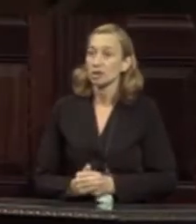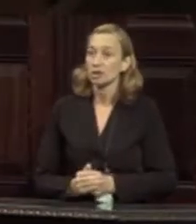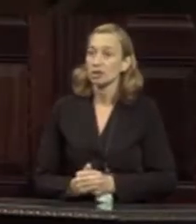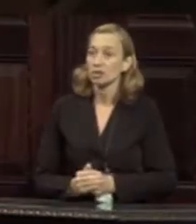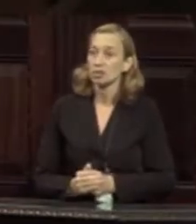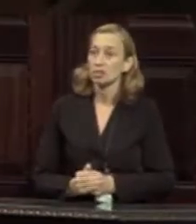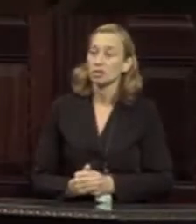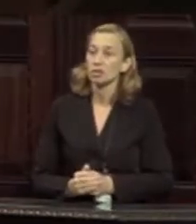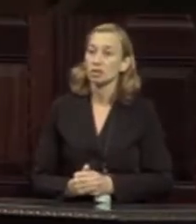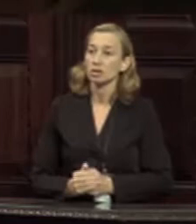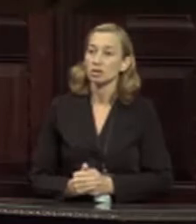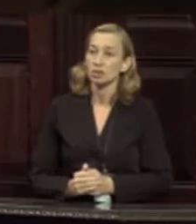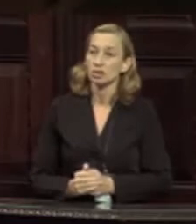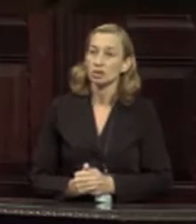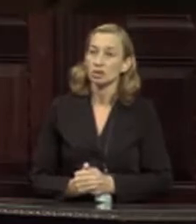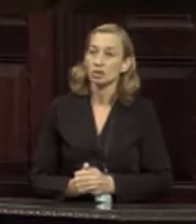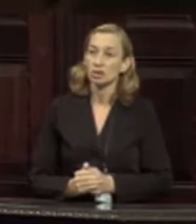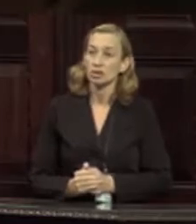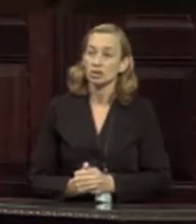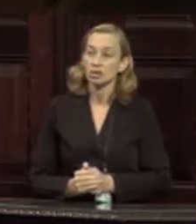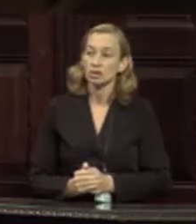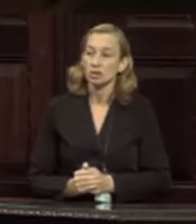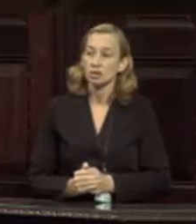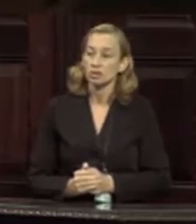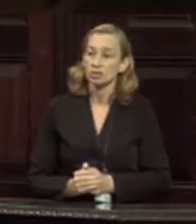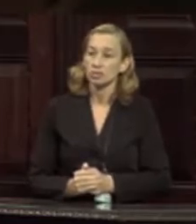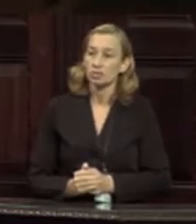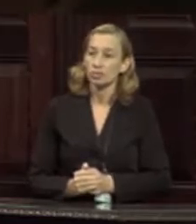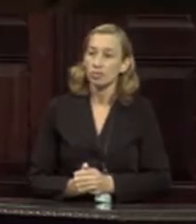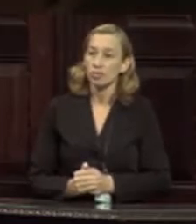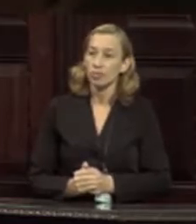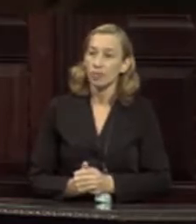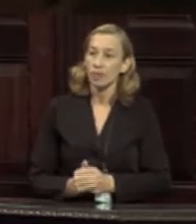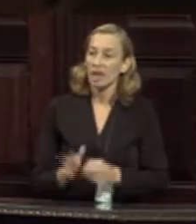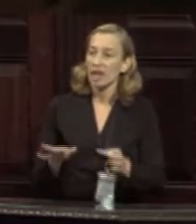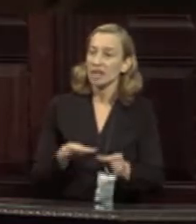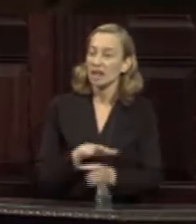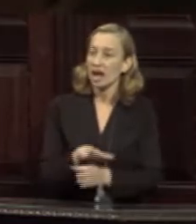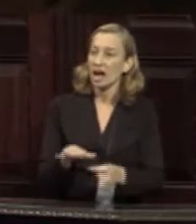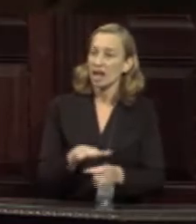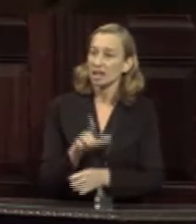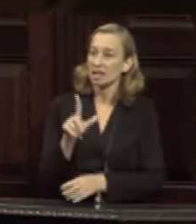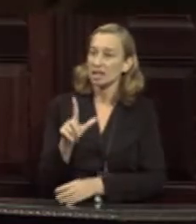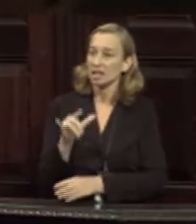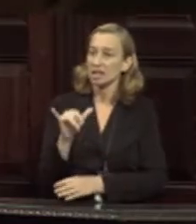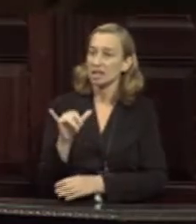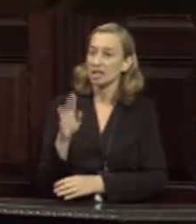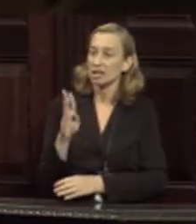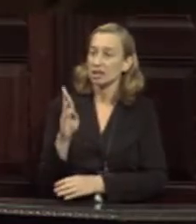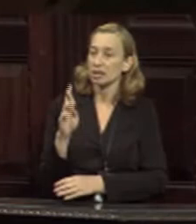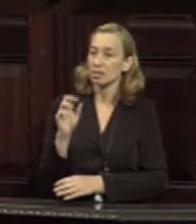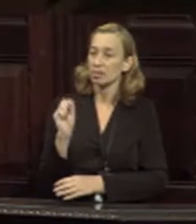de Libra multou a Petrobras em 2,5 bilhões.